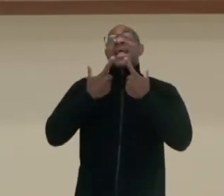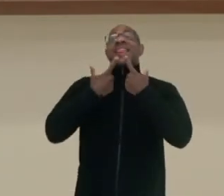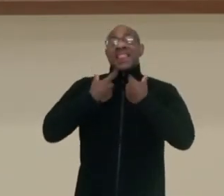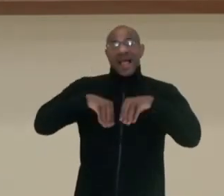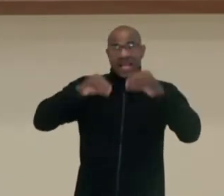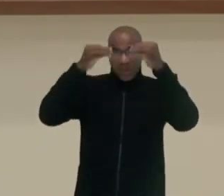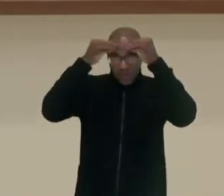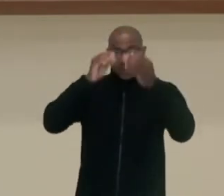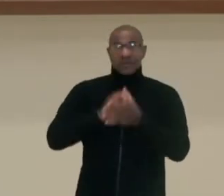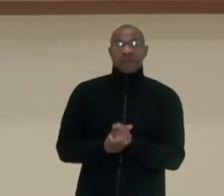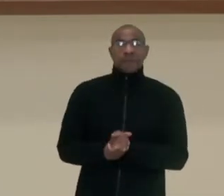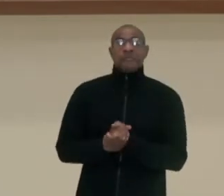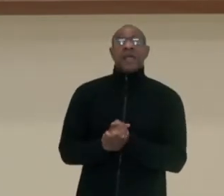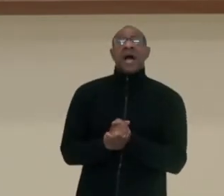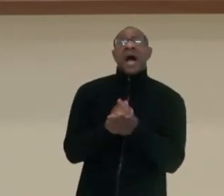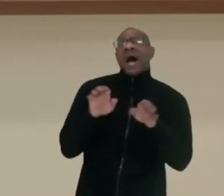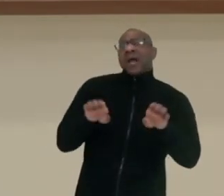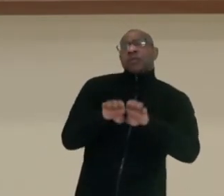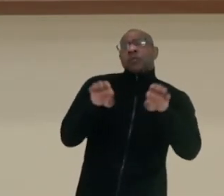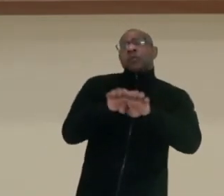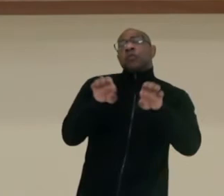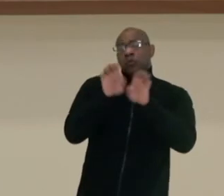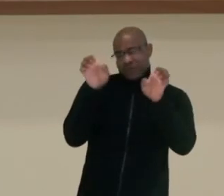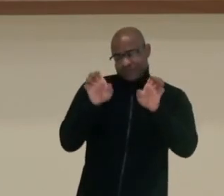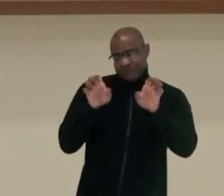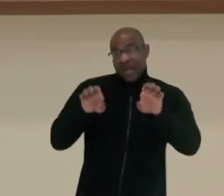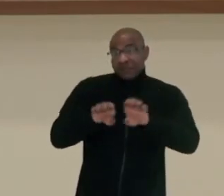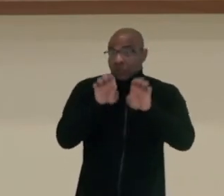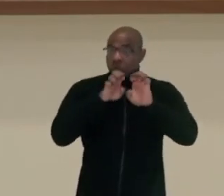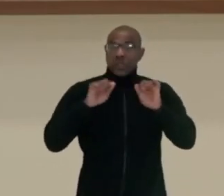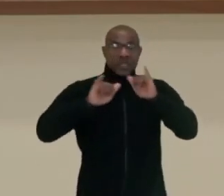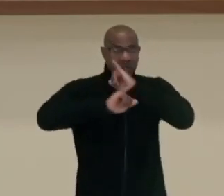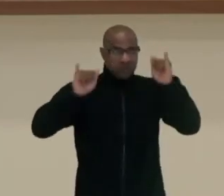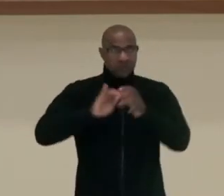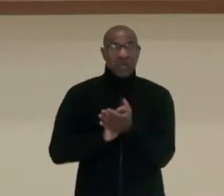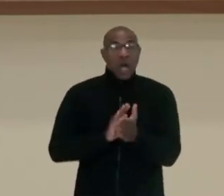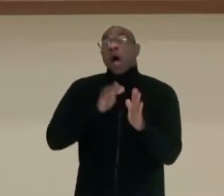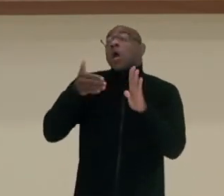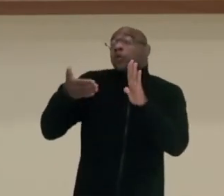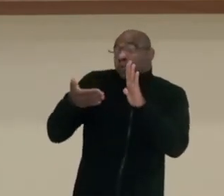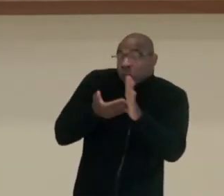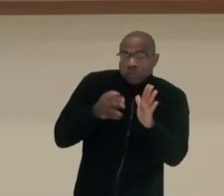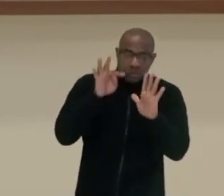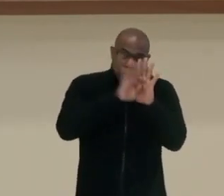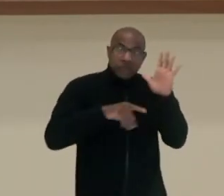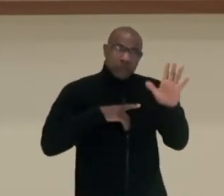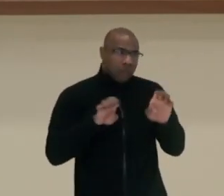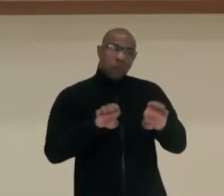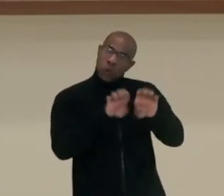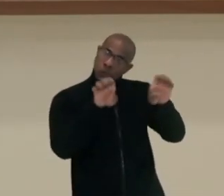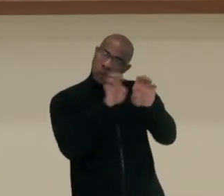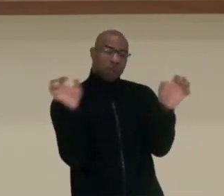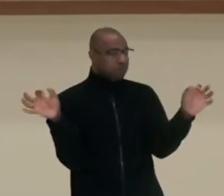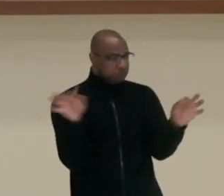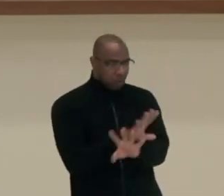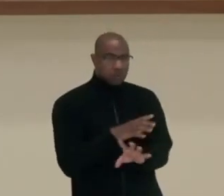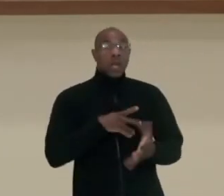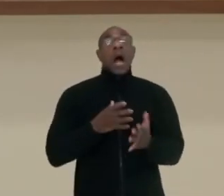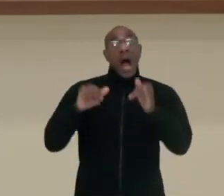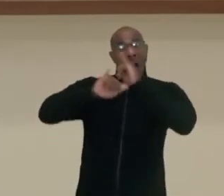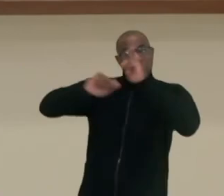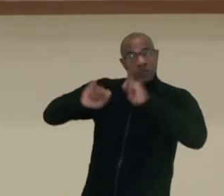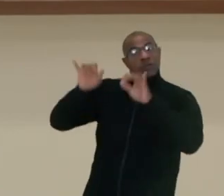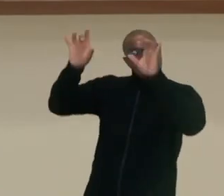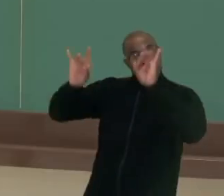A estrutura textual de uma notícia. Então, todo texto tem uma estrutura. A notícia em